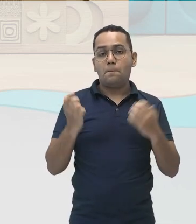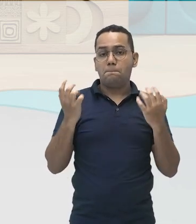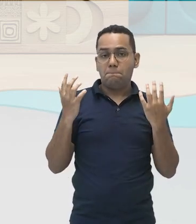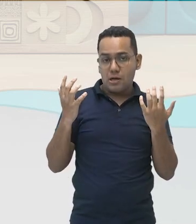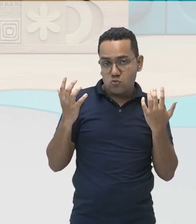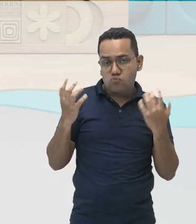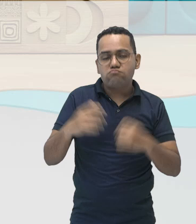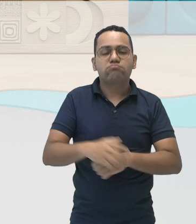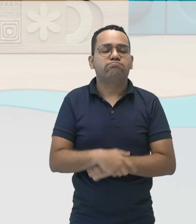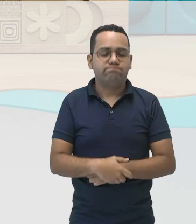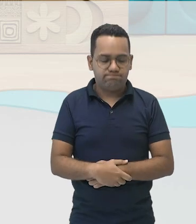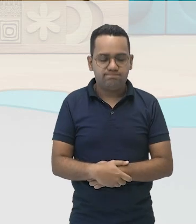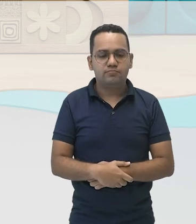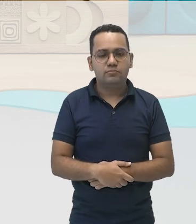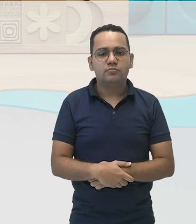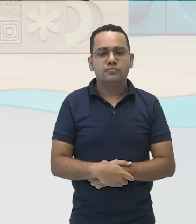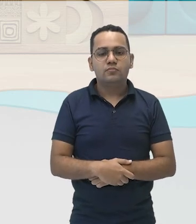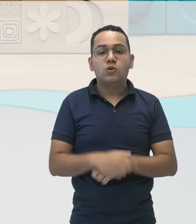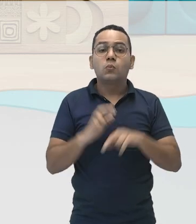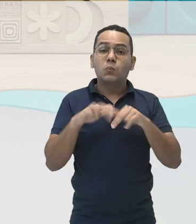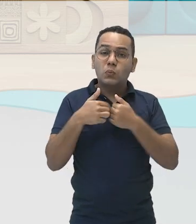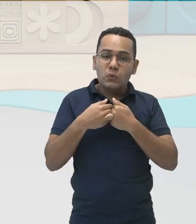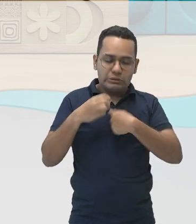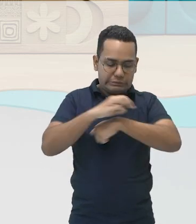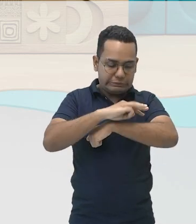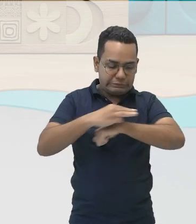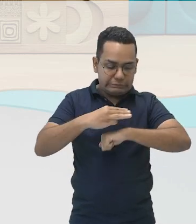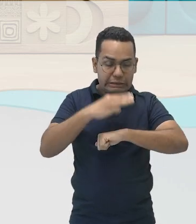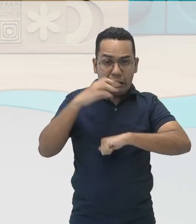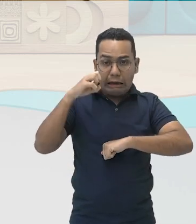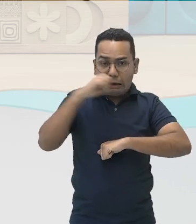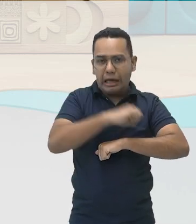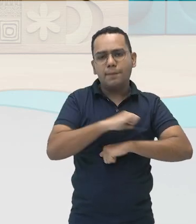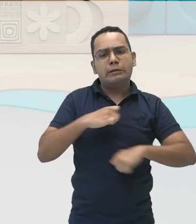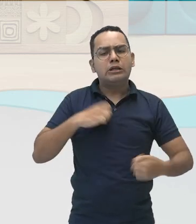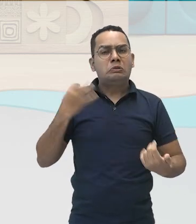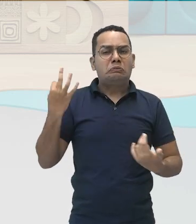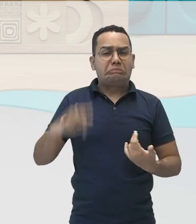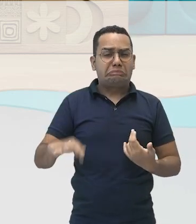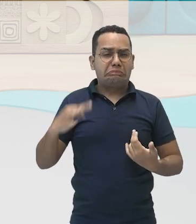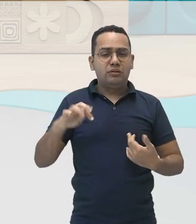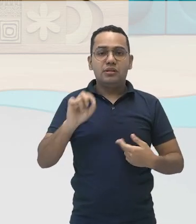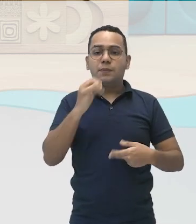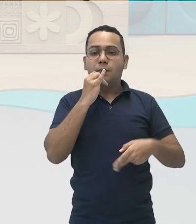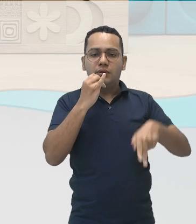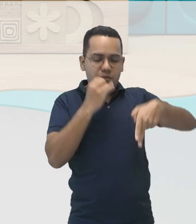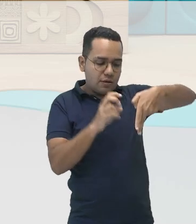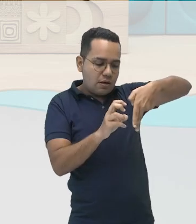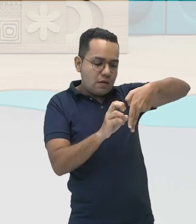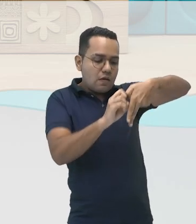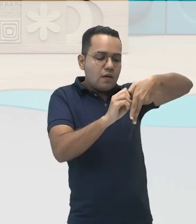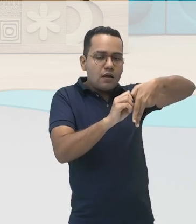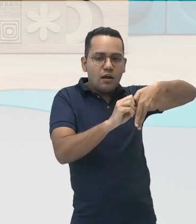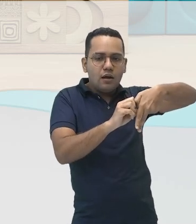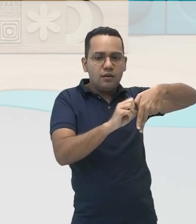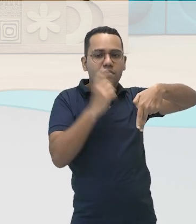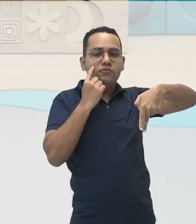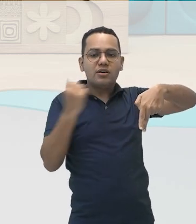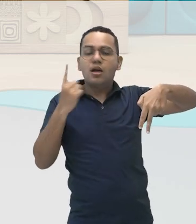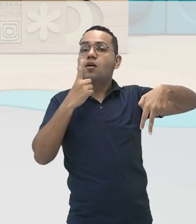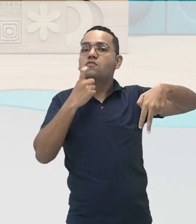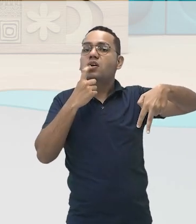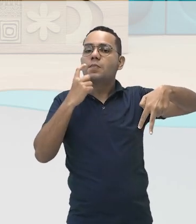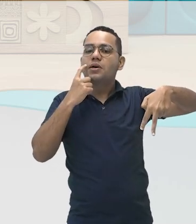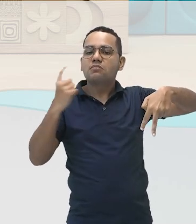ok? Então, essa contração rápida, ela causa muita dor. E o que eu devo fazer caso eu veja alguém tendo cãibra ou eu